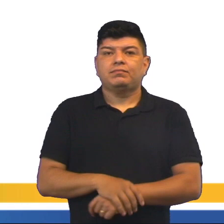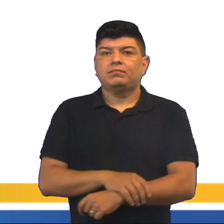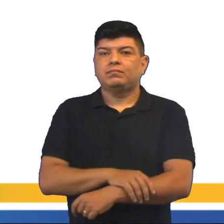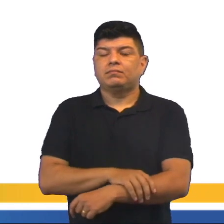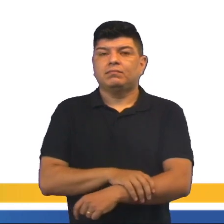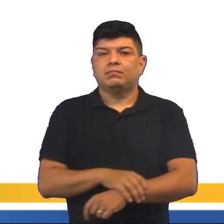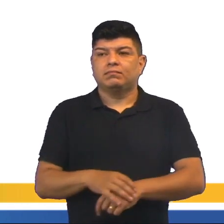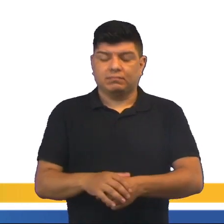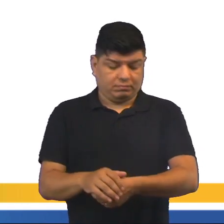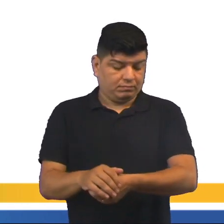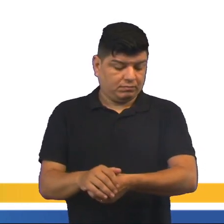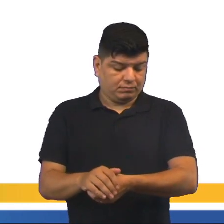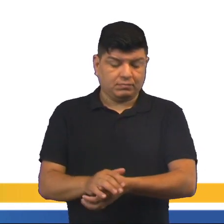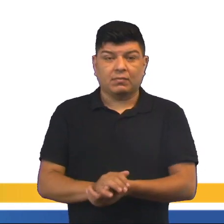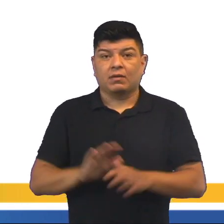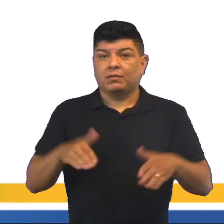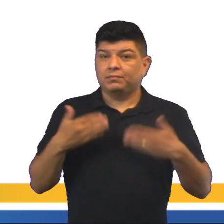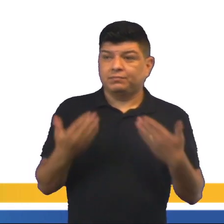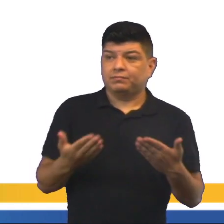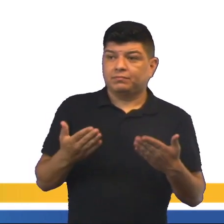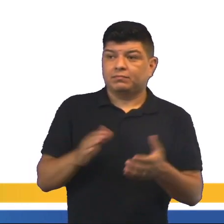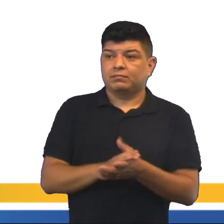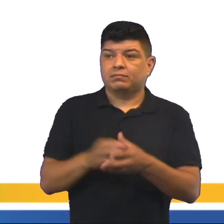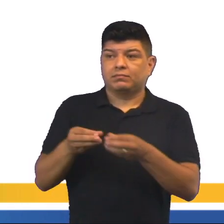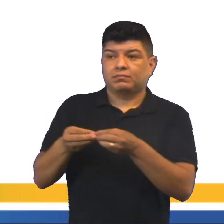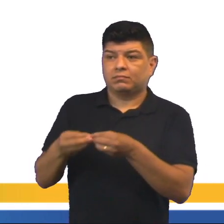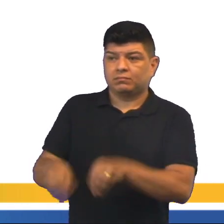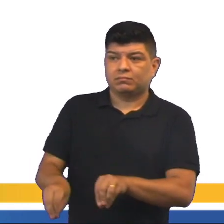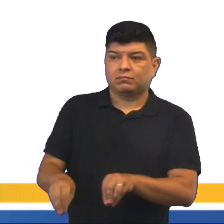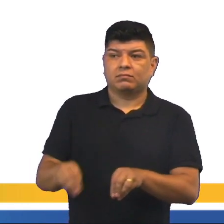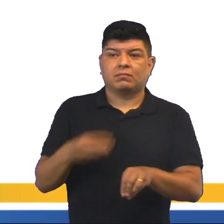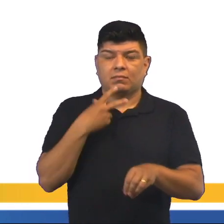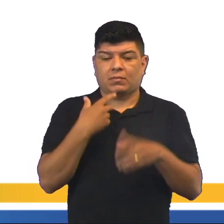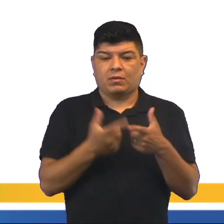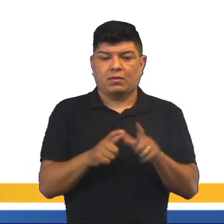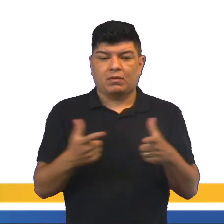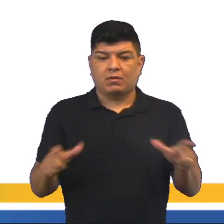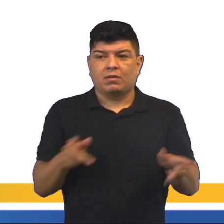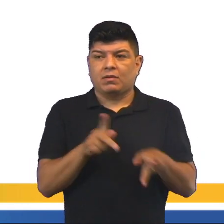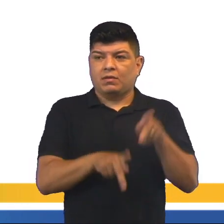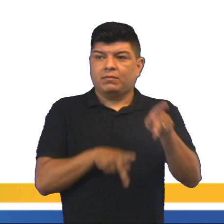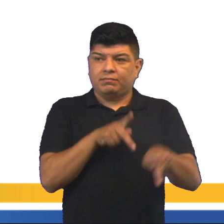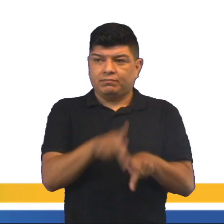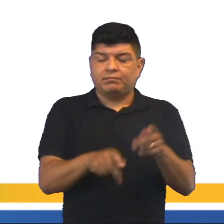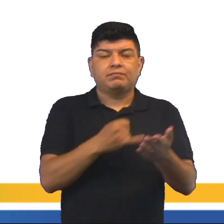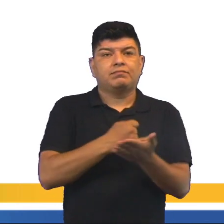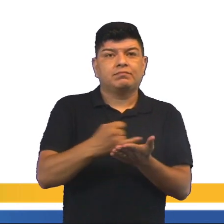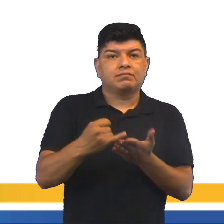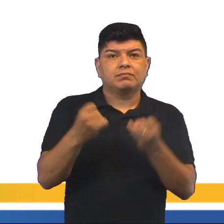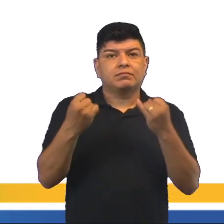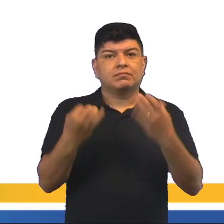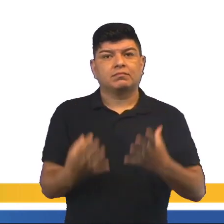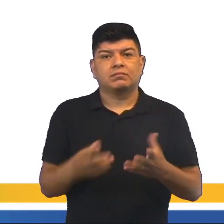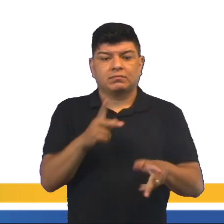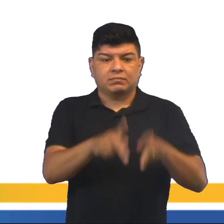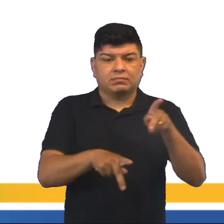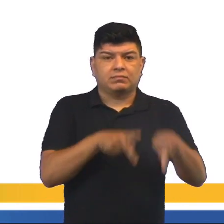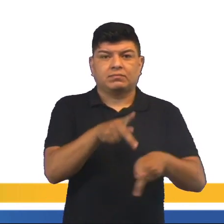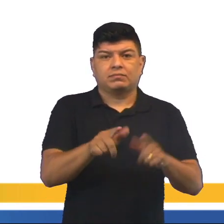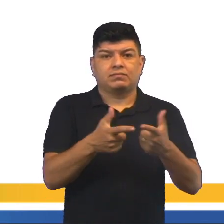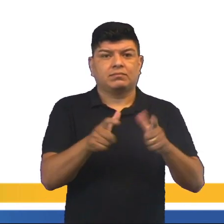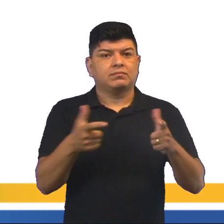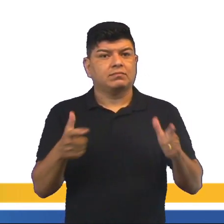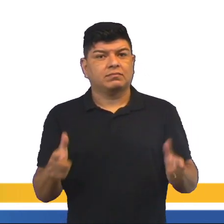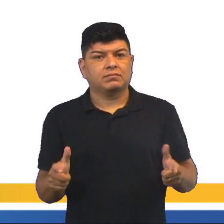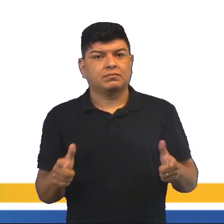Ok? Quais seriam, então, gente, as consequências desse crescimento populacional? Eu falei na introdução que a população